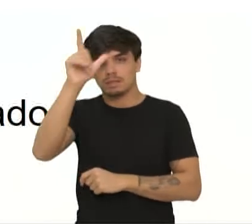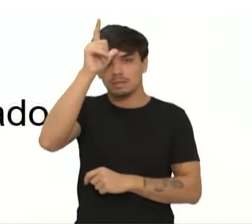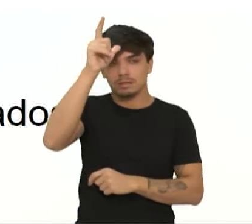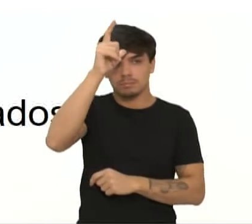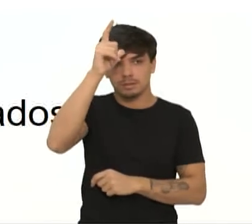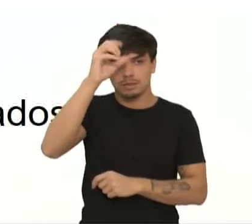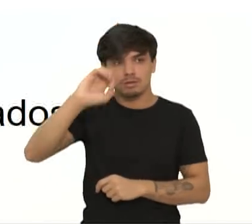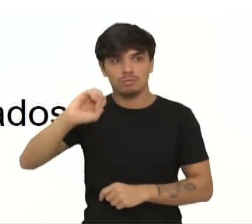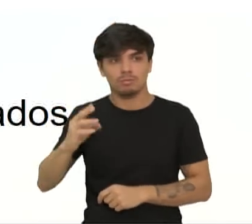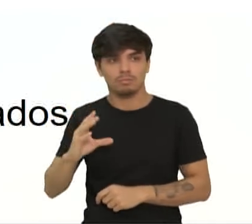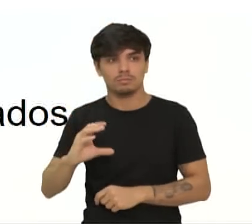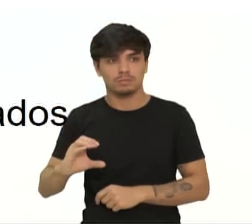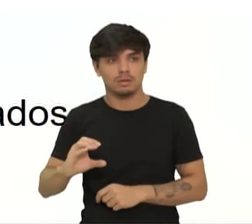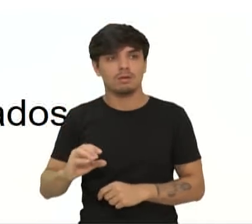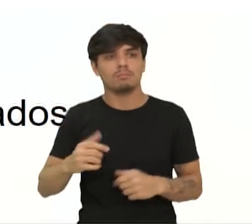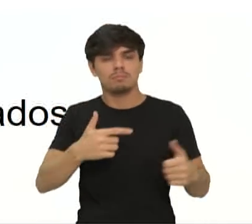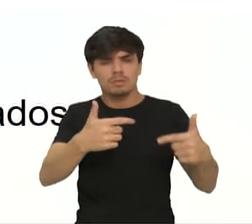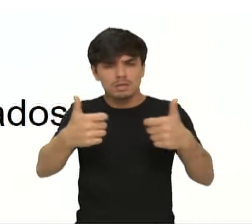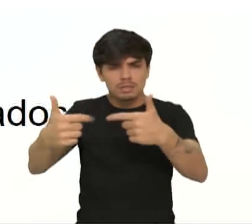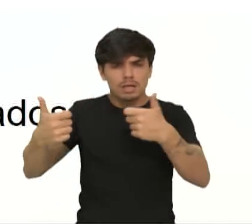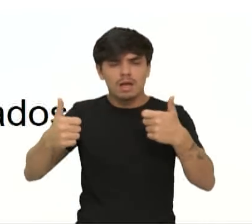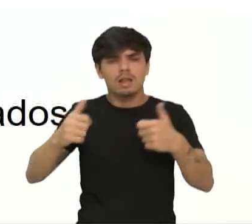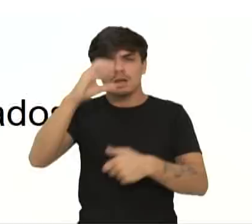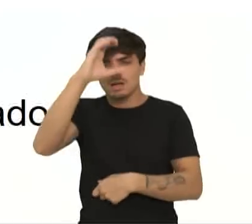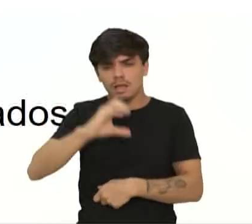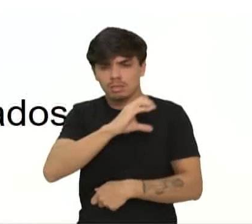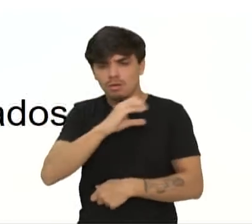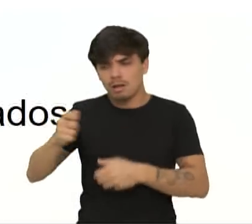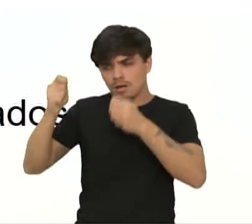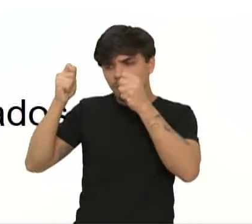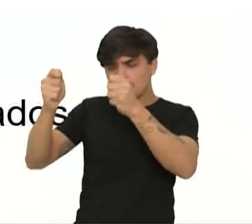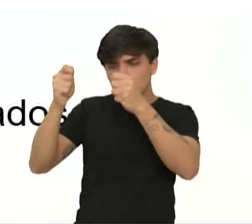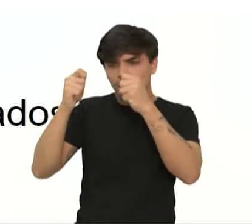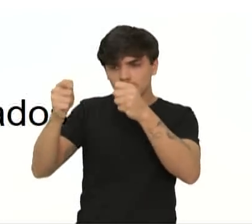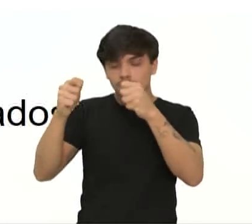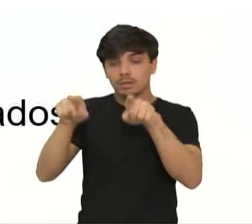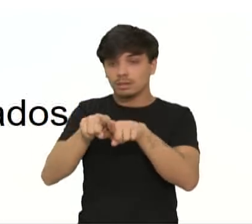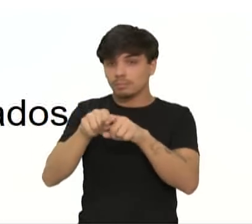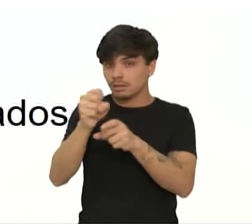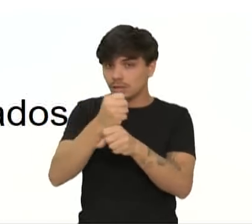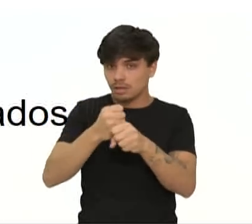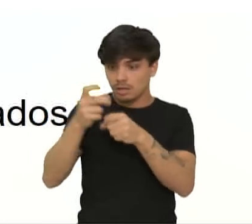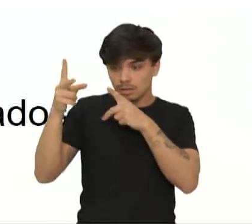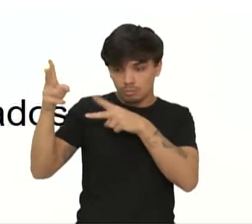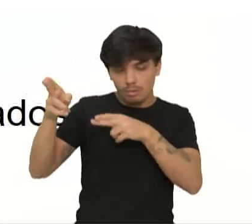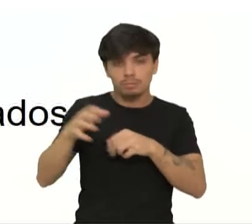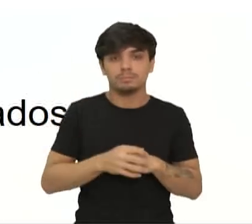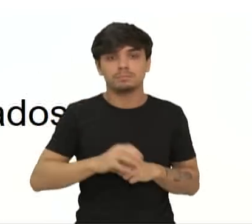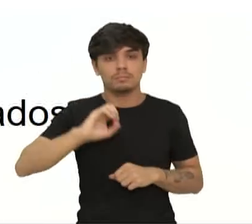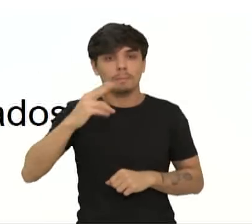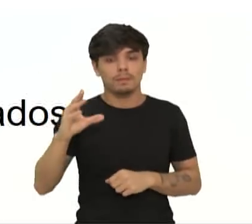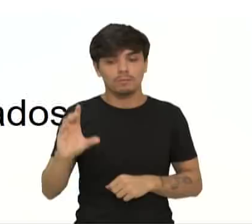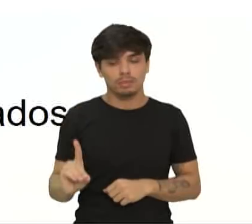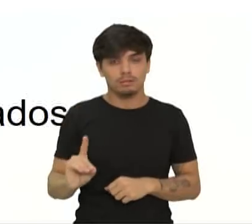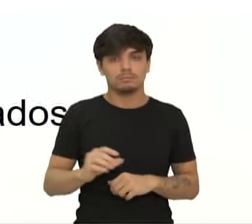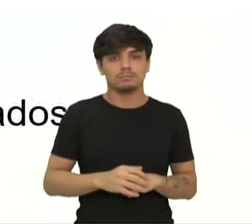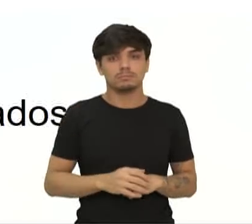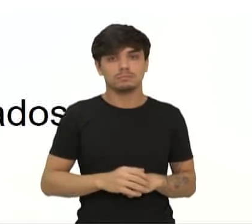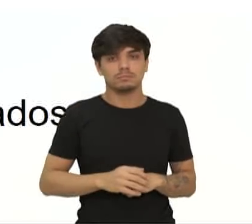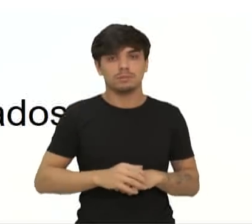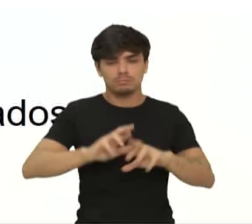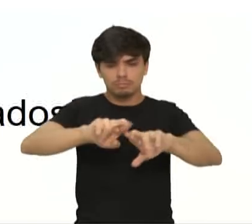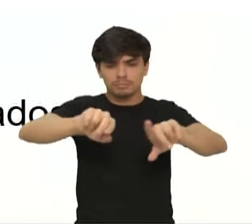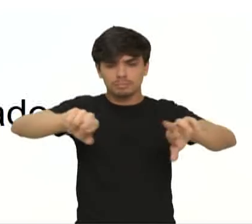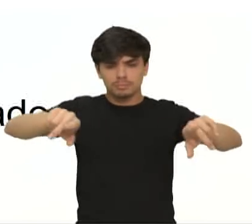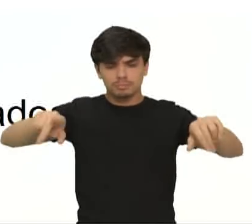e protestantes, também de 1618 a 1648, ou uma série de guerras que